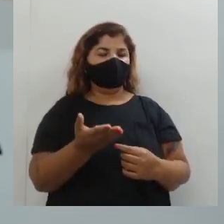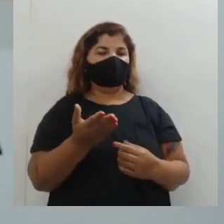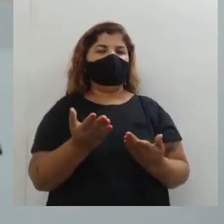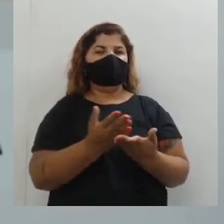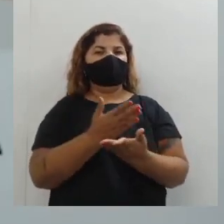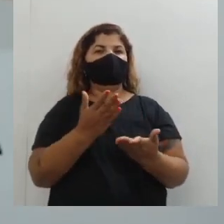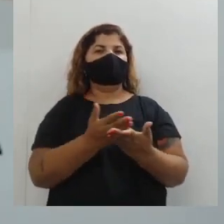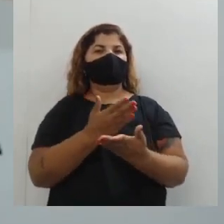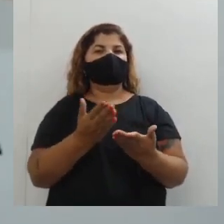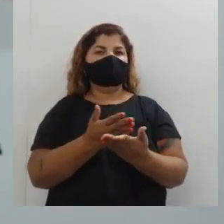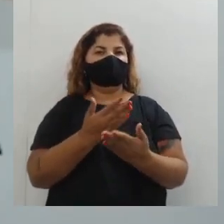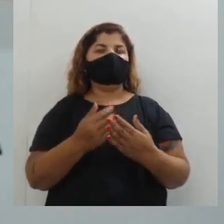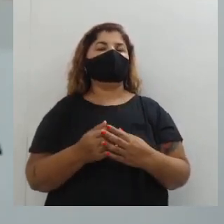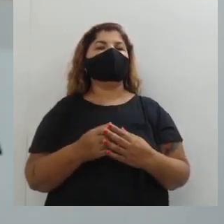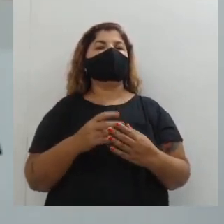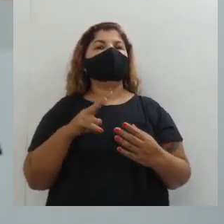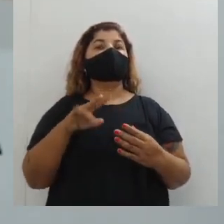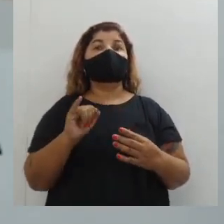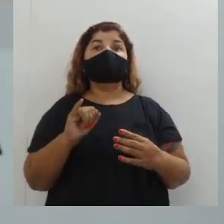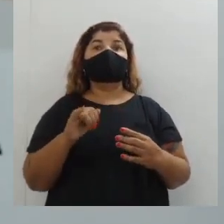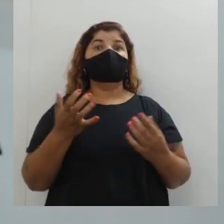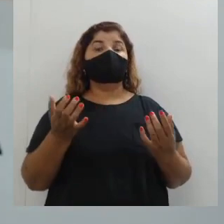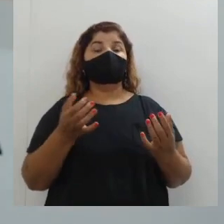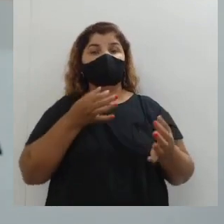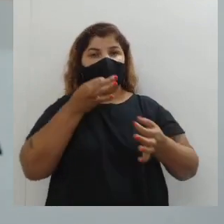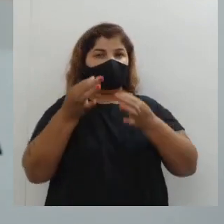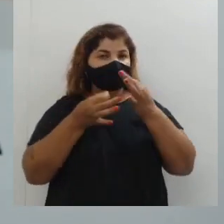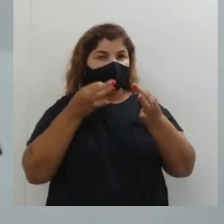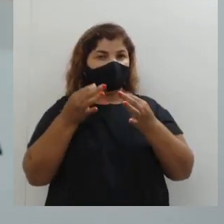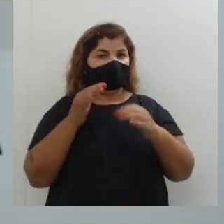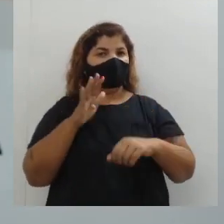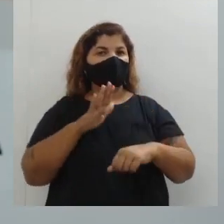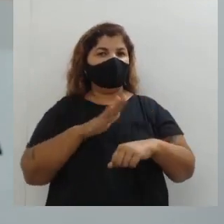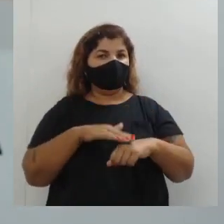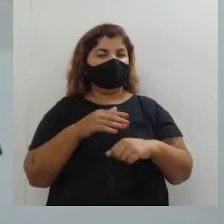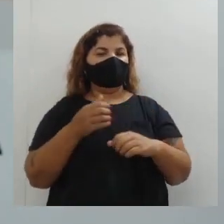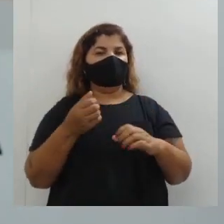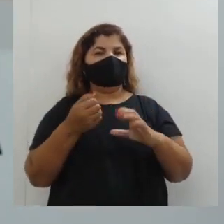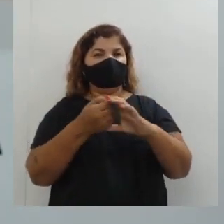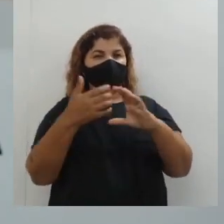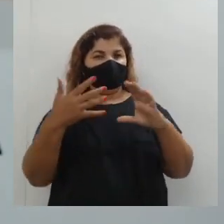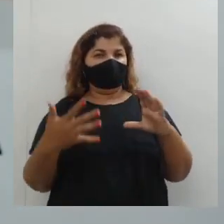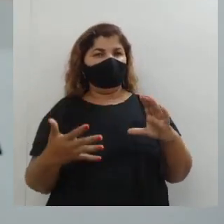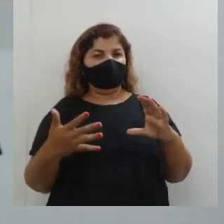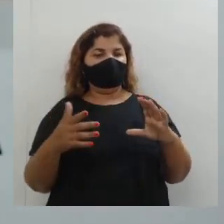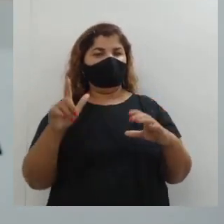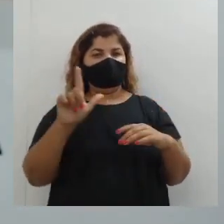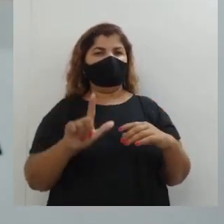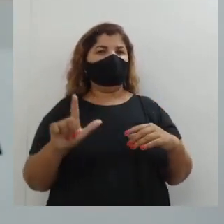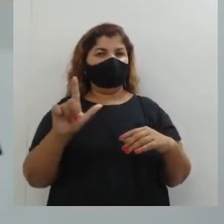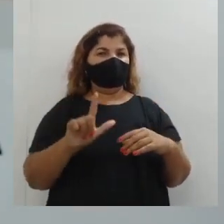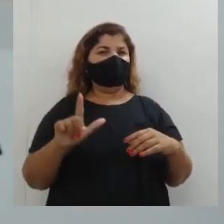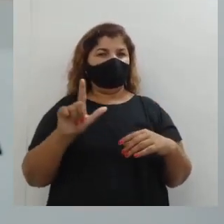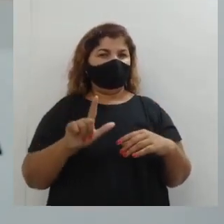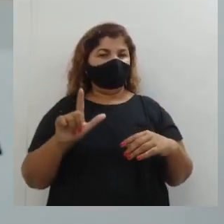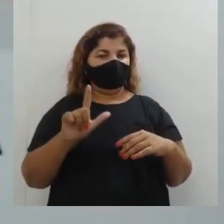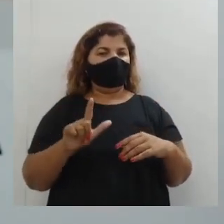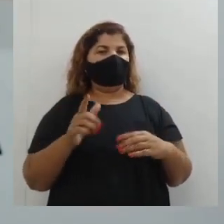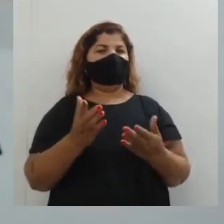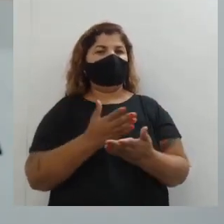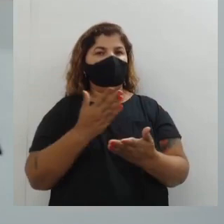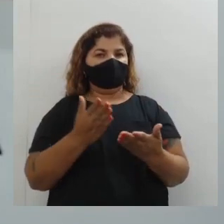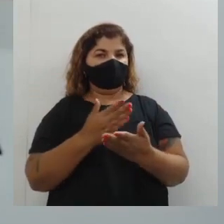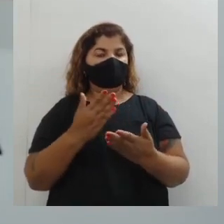Barreto, eu vou aqui fazer algumas considerações acerca das características literárias da obra de